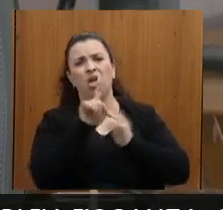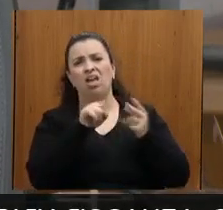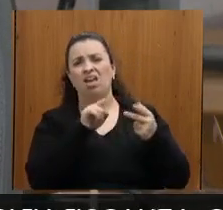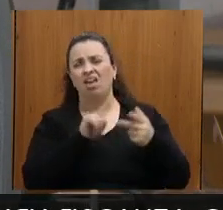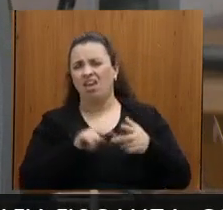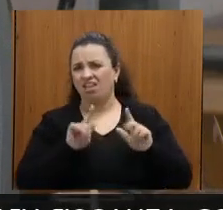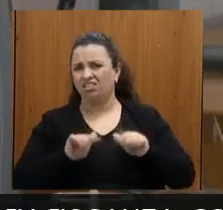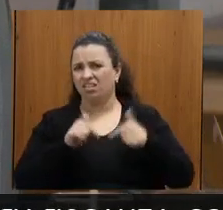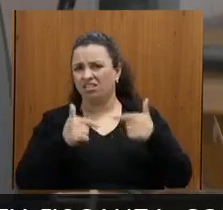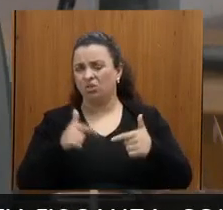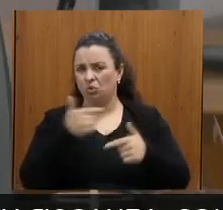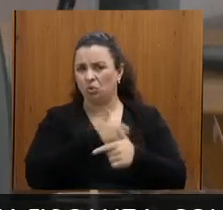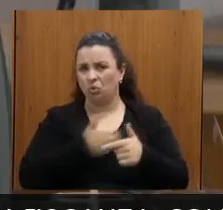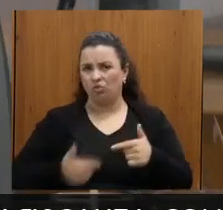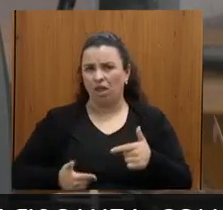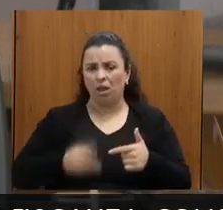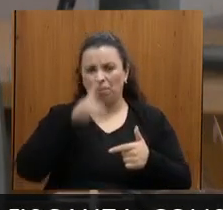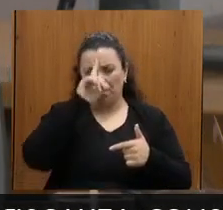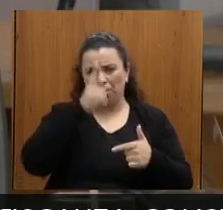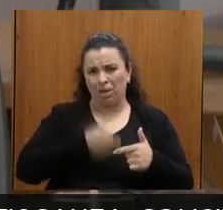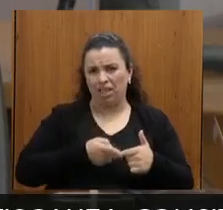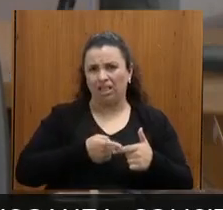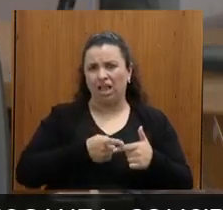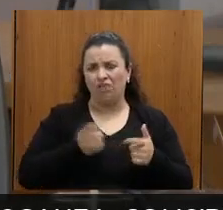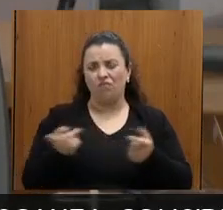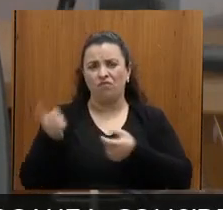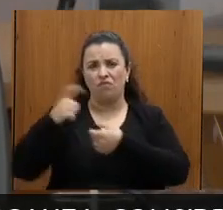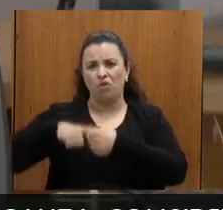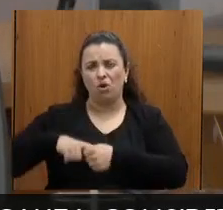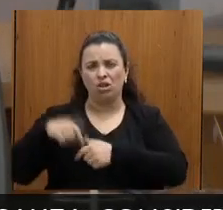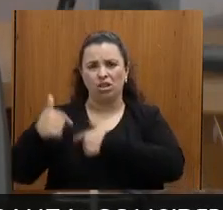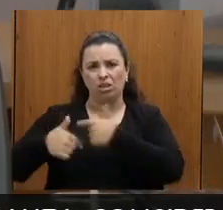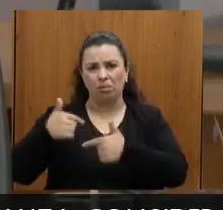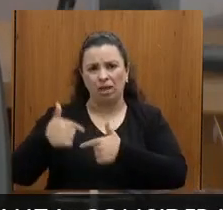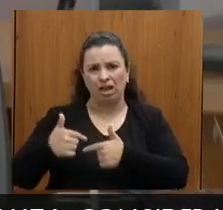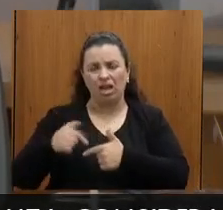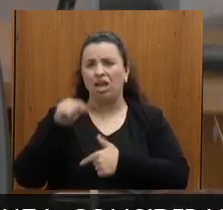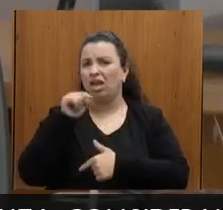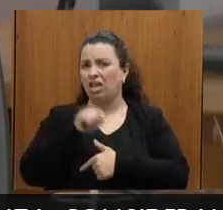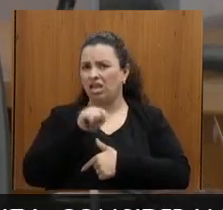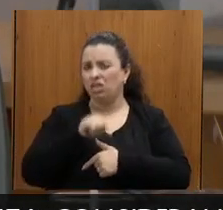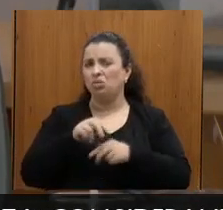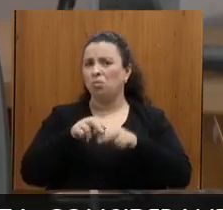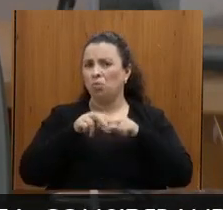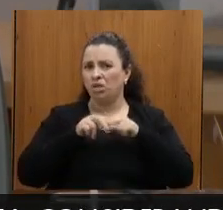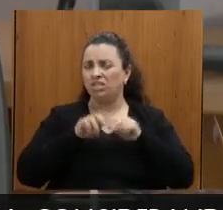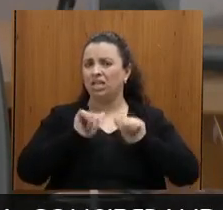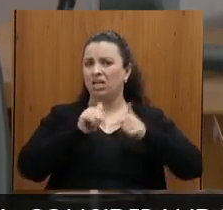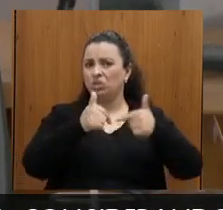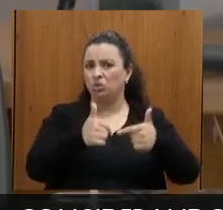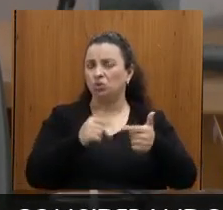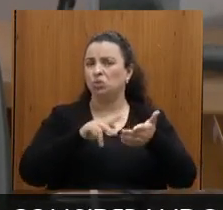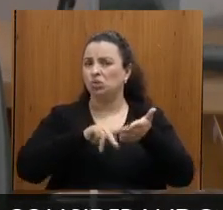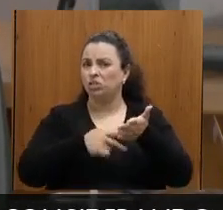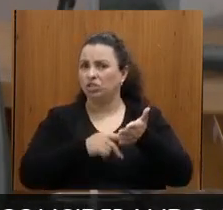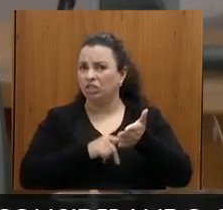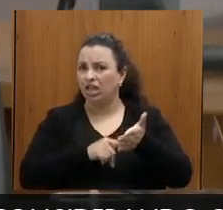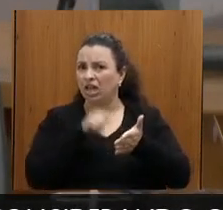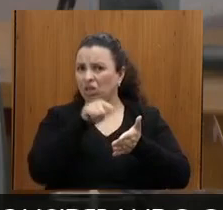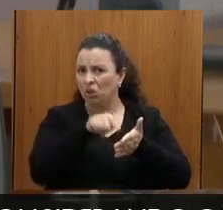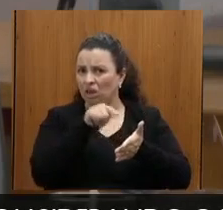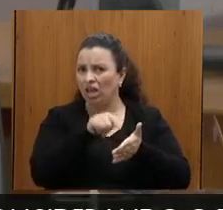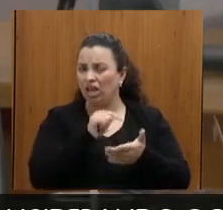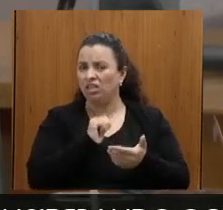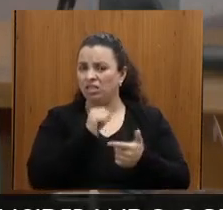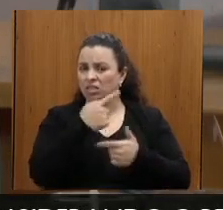relacionada à postura, às vezes, contestatória que os sindicatos e os dirigentes têm feito, que é o seu